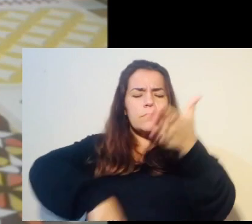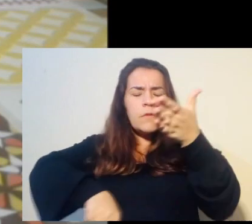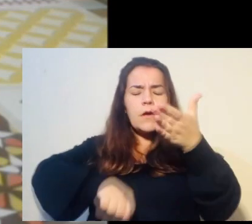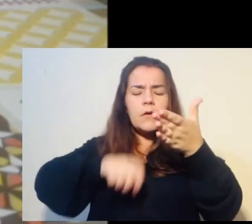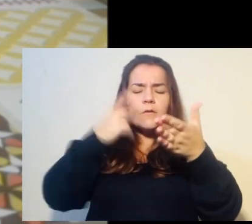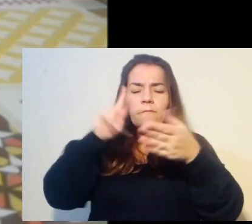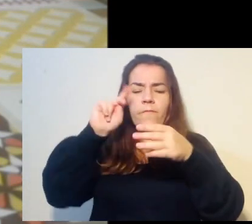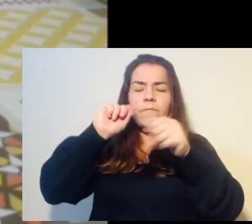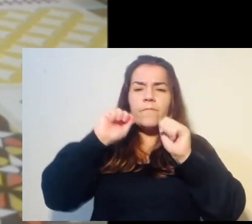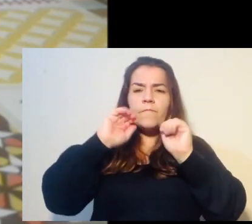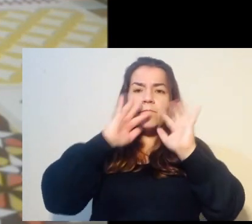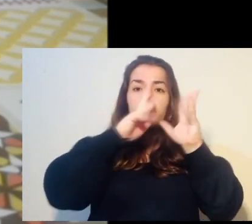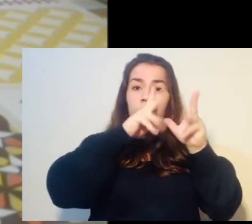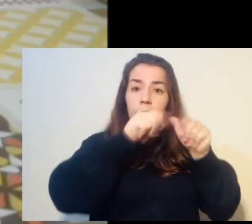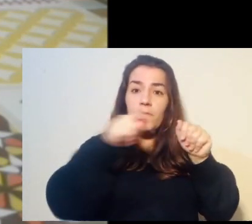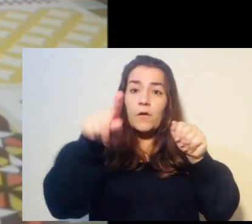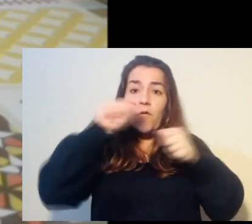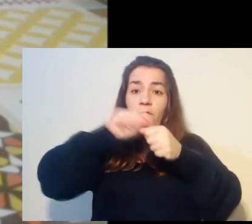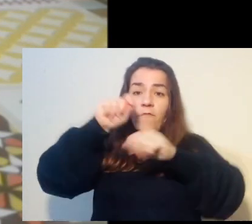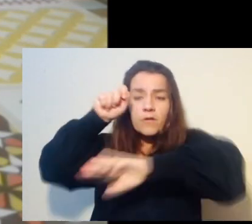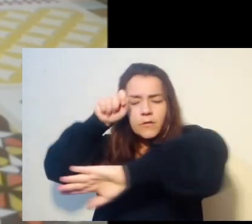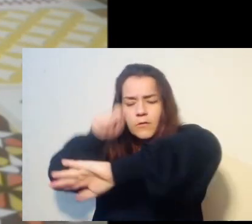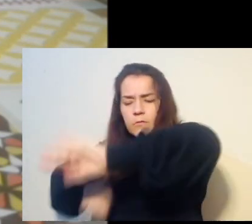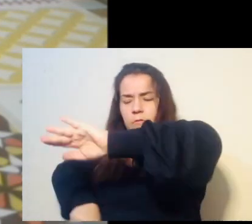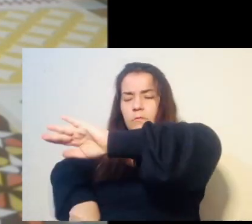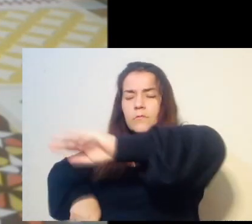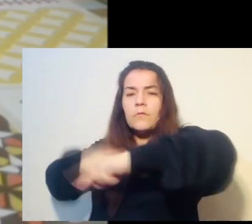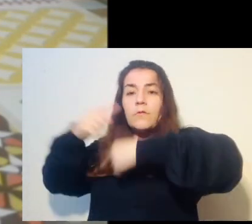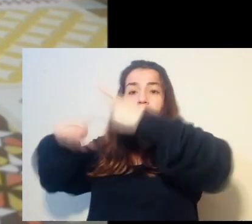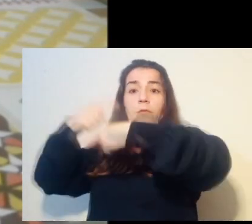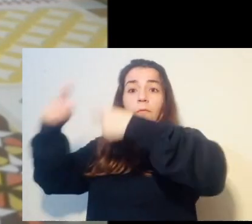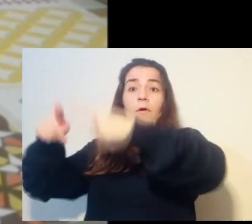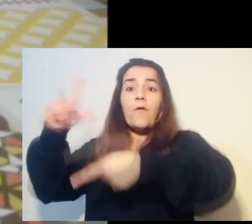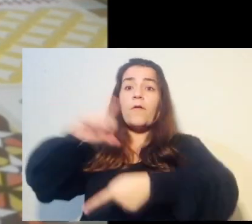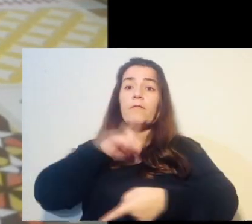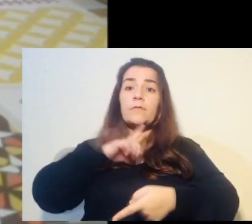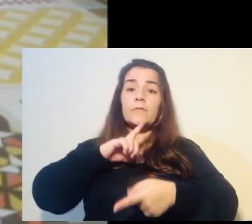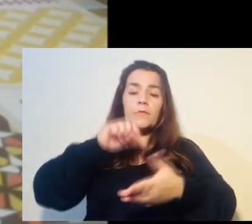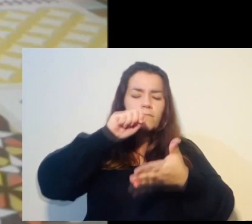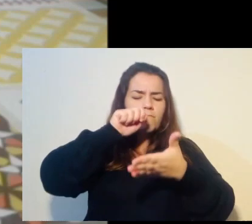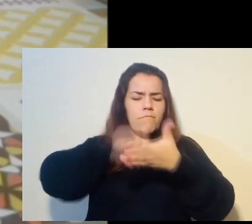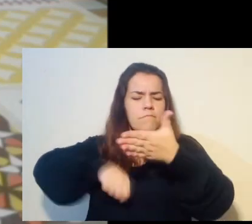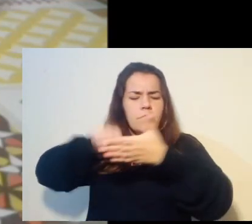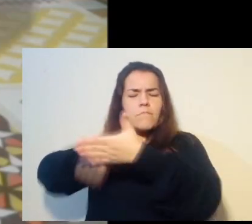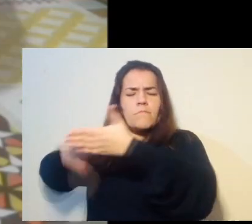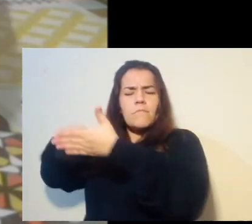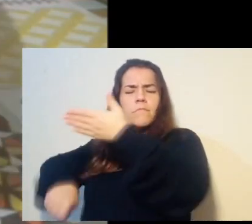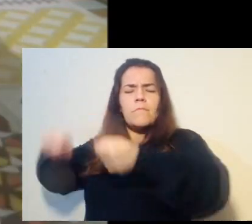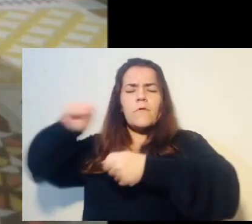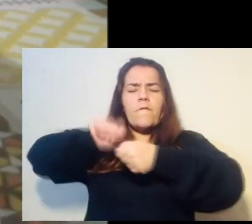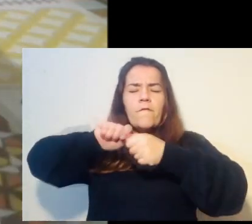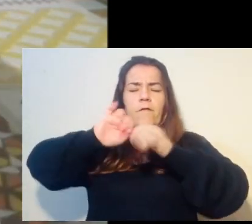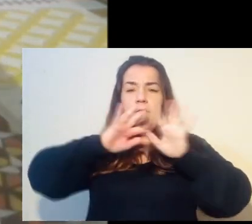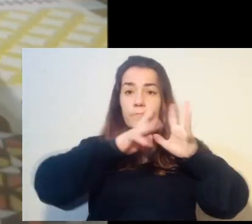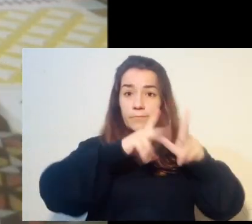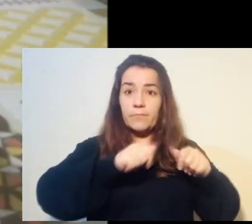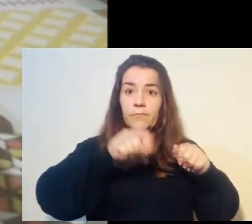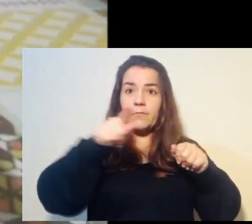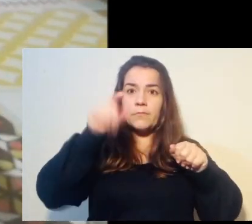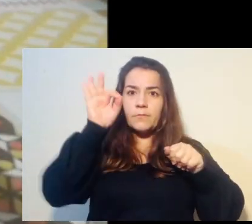uma marcação riscada. Então eu venho aqui e risco, e aí eu tenho essa marcação, que está feita